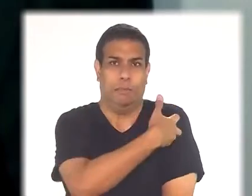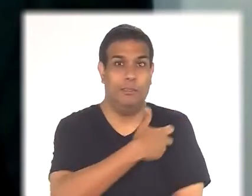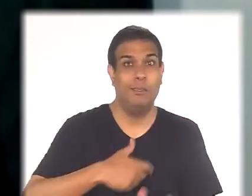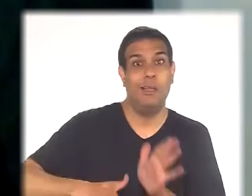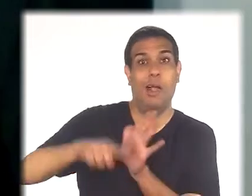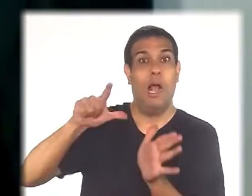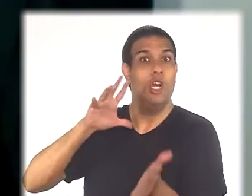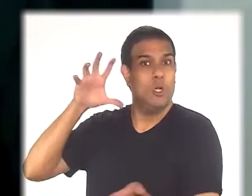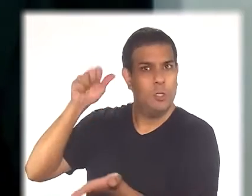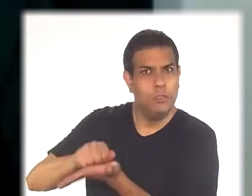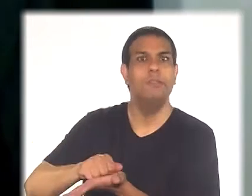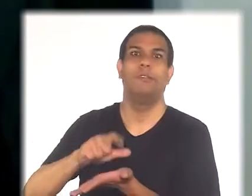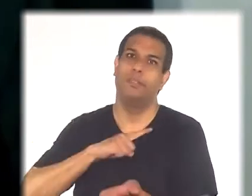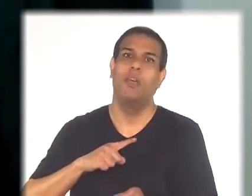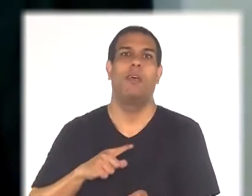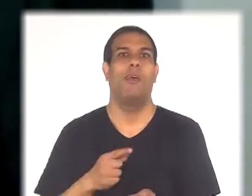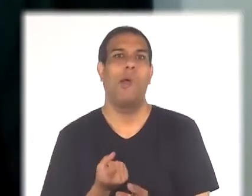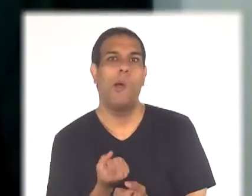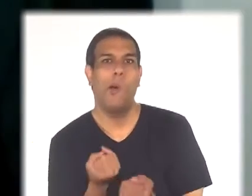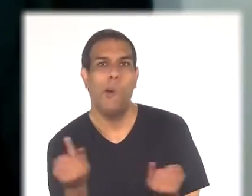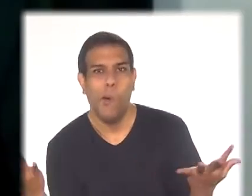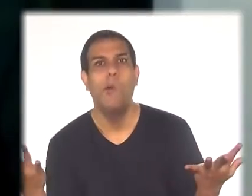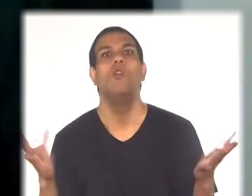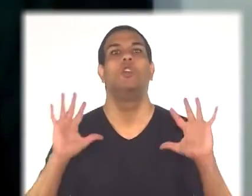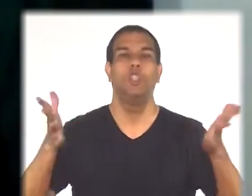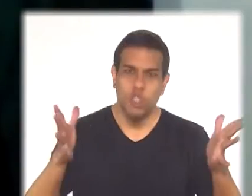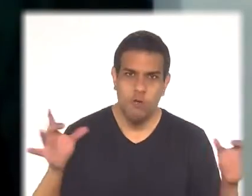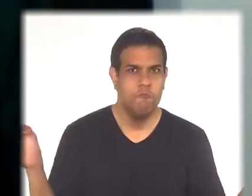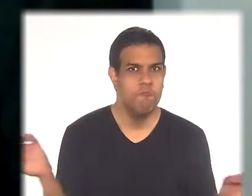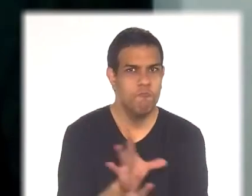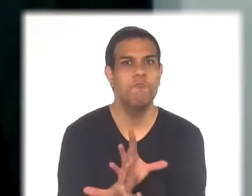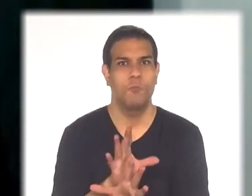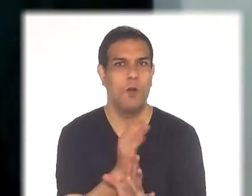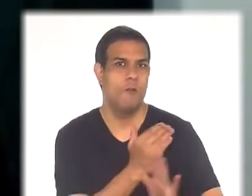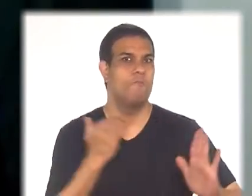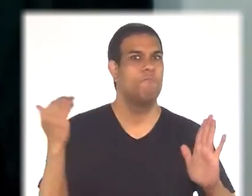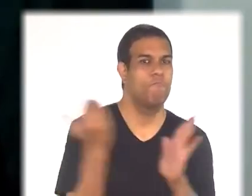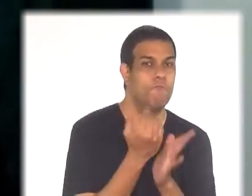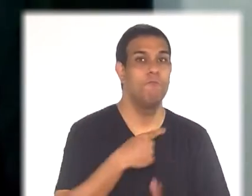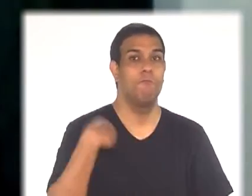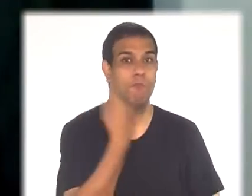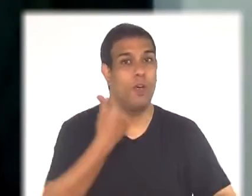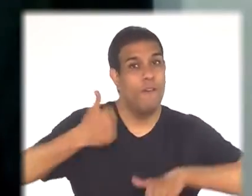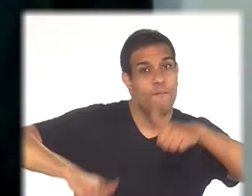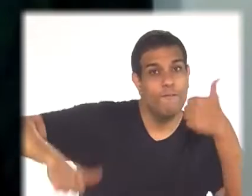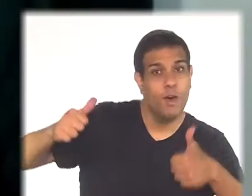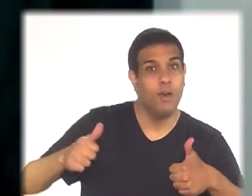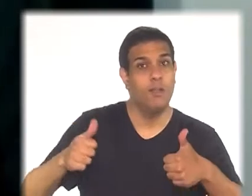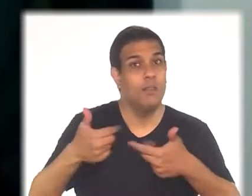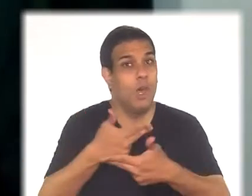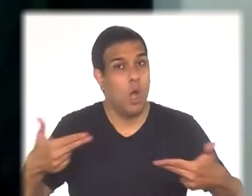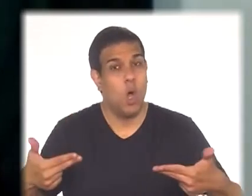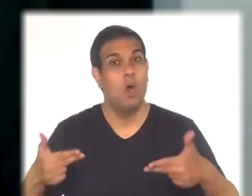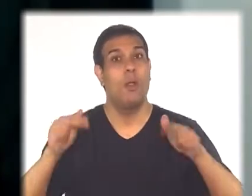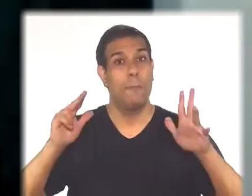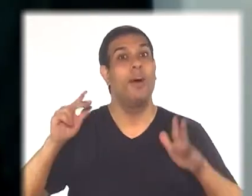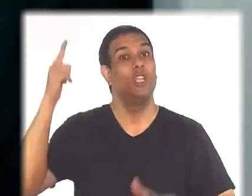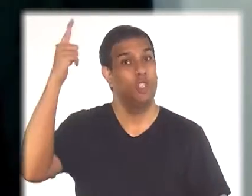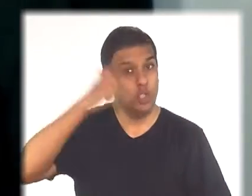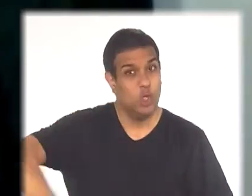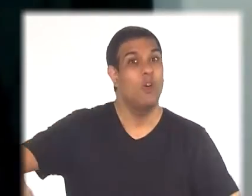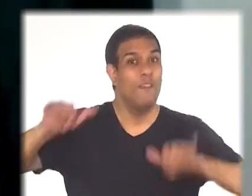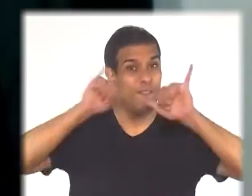produção, mesmo antes do registro. E algumas iniciativas têm uma capacidade um pouco maior que outras. Isso também tem que ser ponderado,